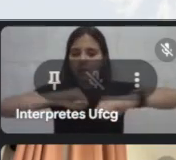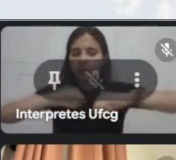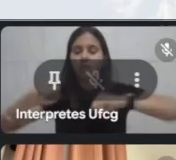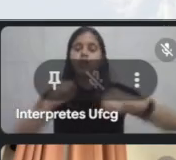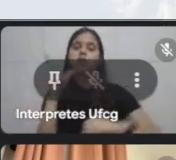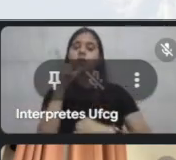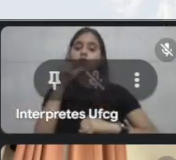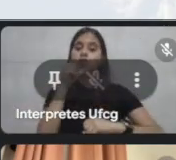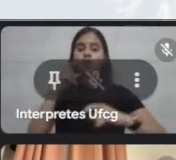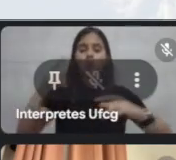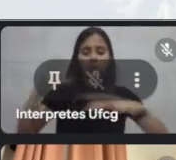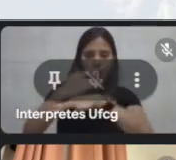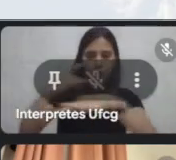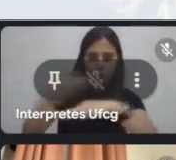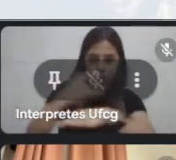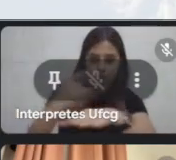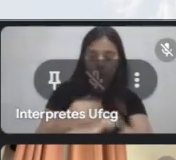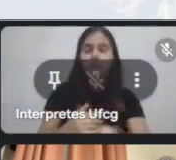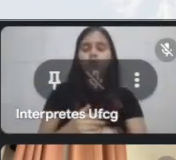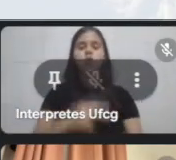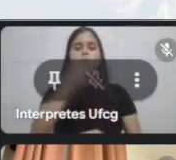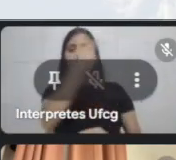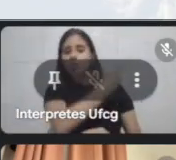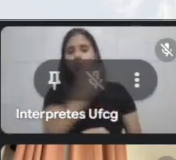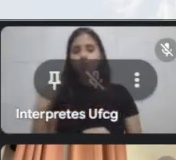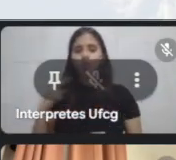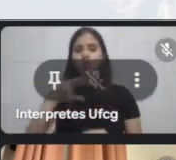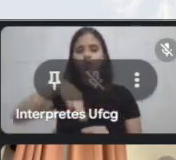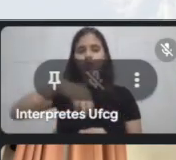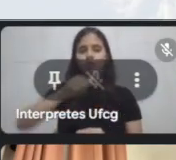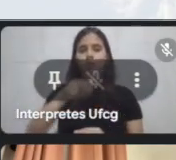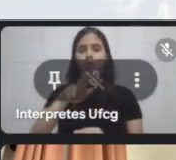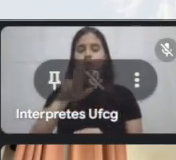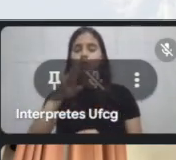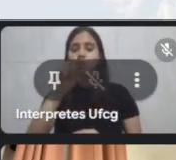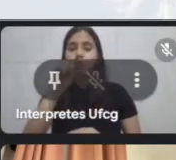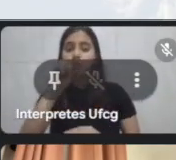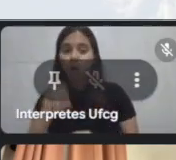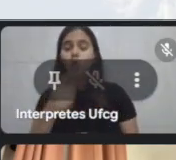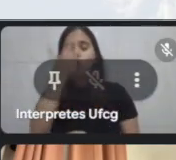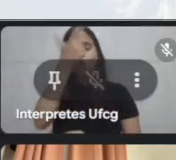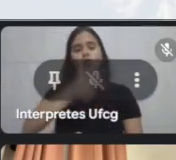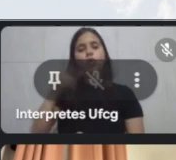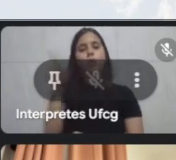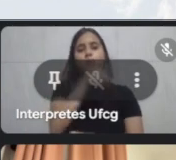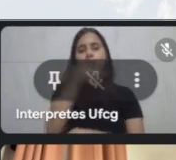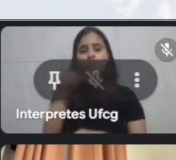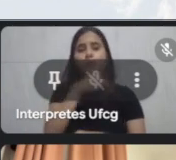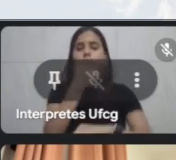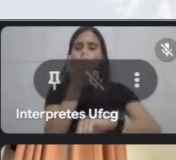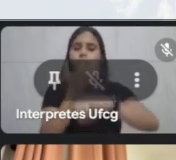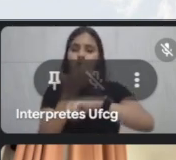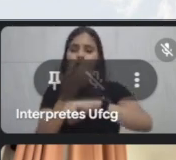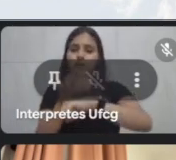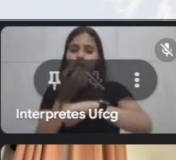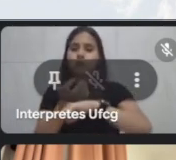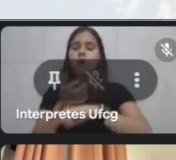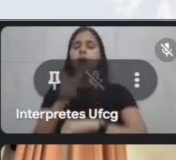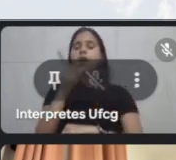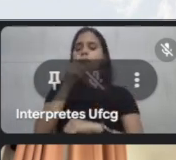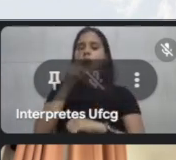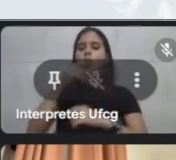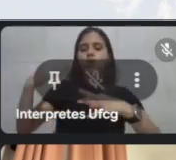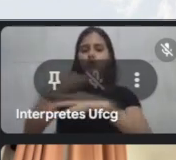2024. Para quem não me conhece, meu nome é Mauro Barros Filho, sou professor da disciplina de águas urbanas,